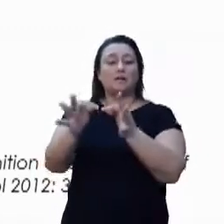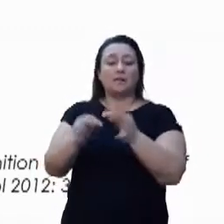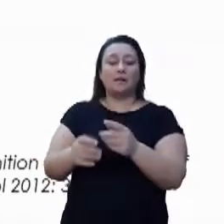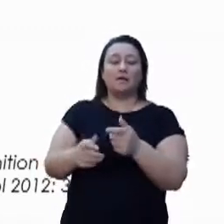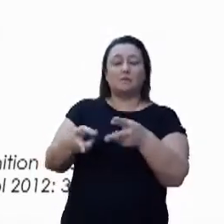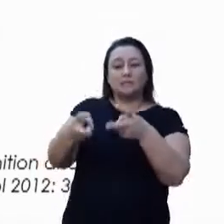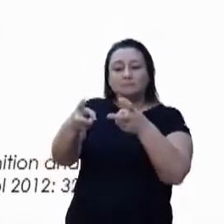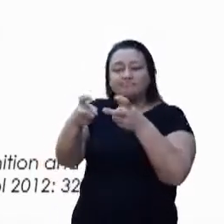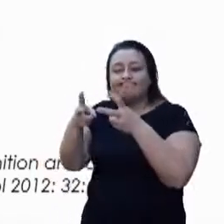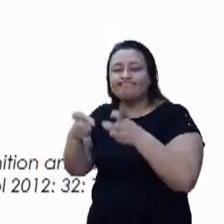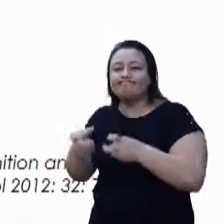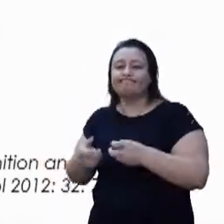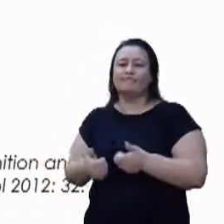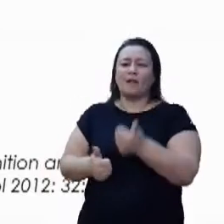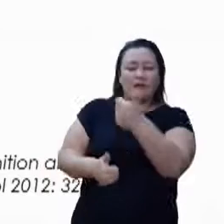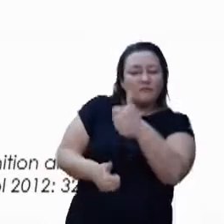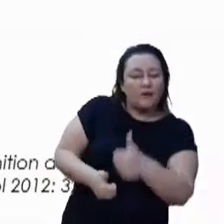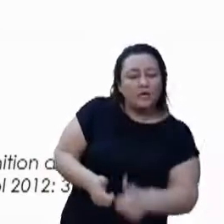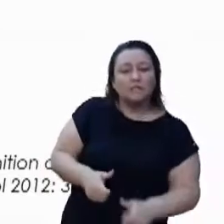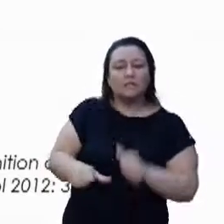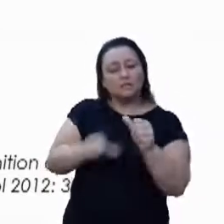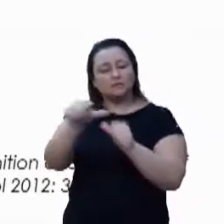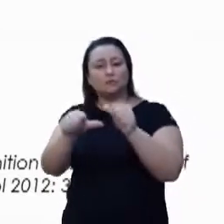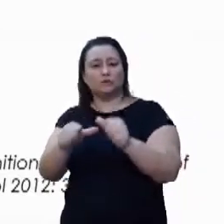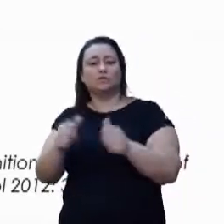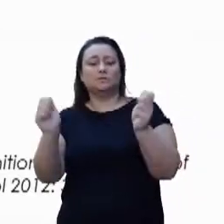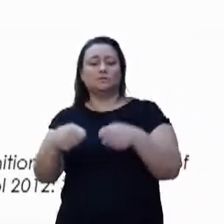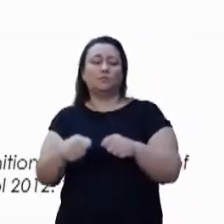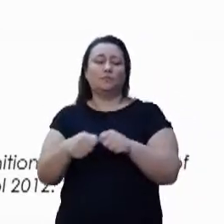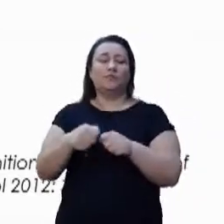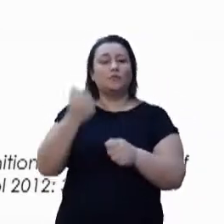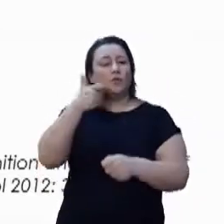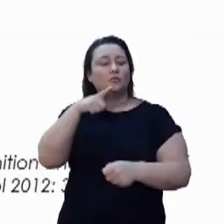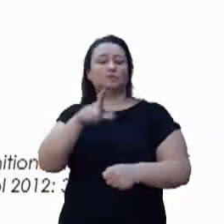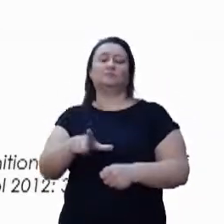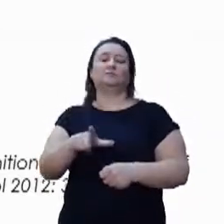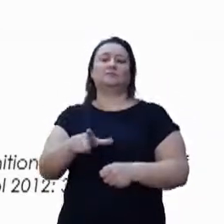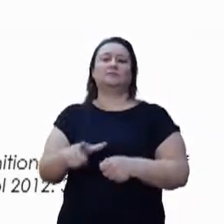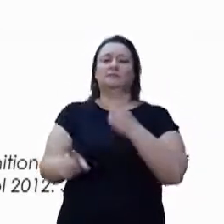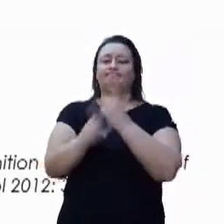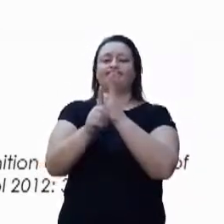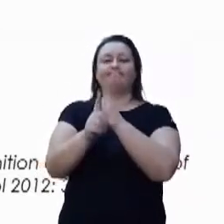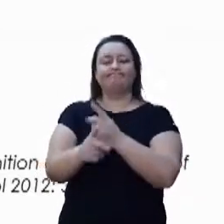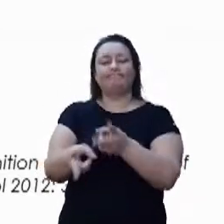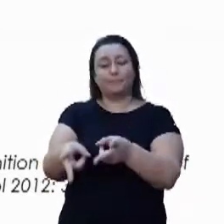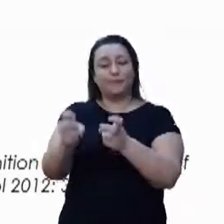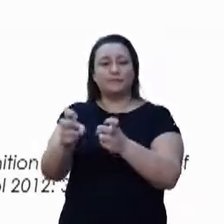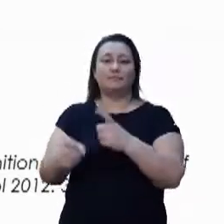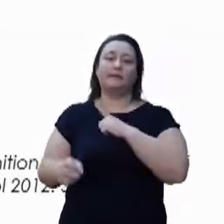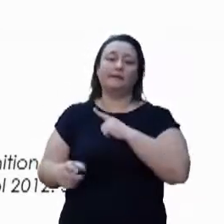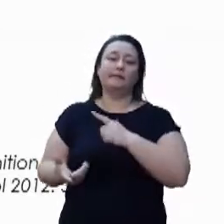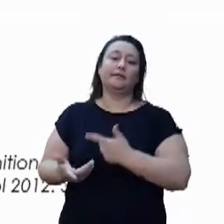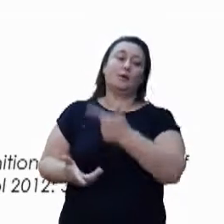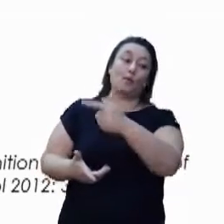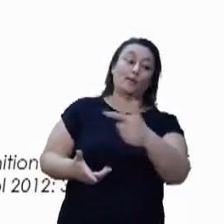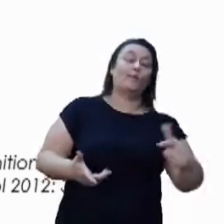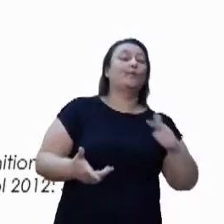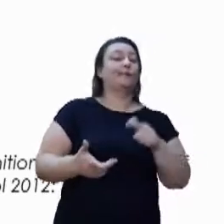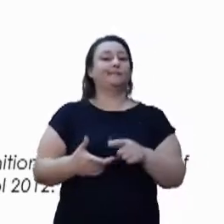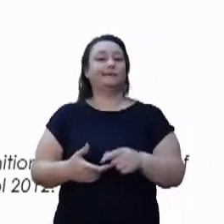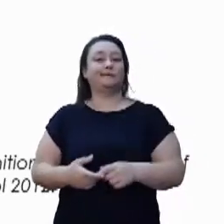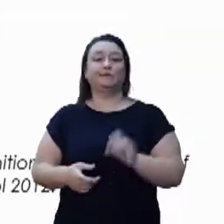examinando exatamente as alterações, é um diagnóstico que facilmente a gente acaba vendo que tem mais alterações do que